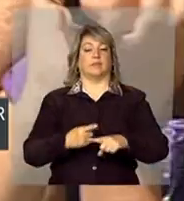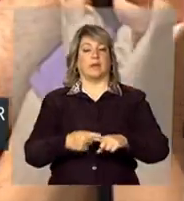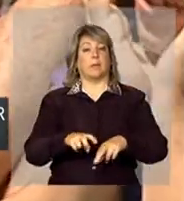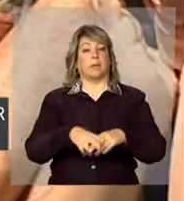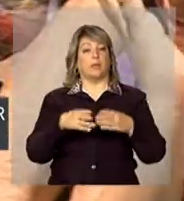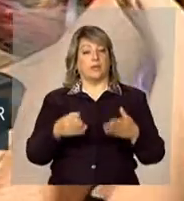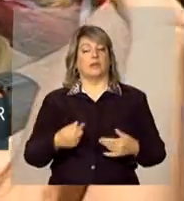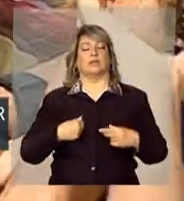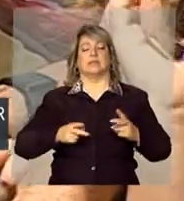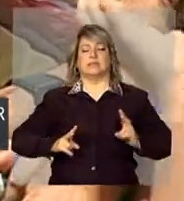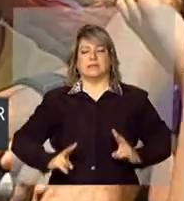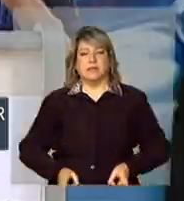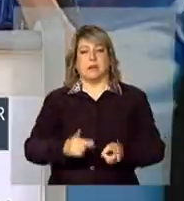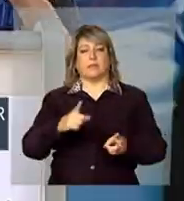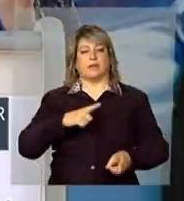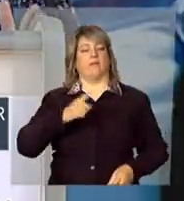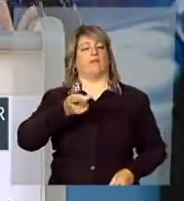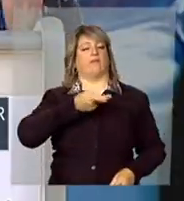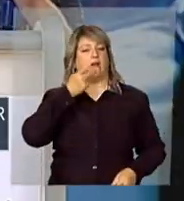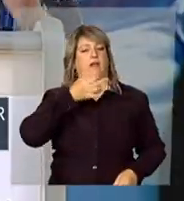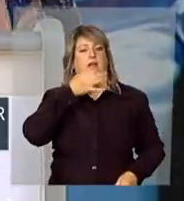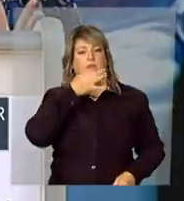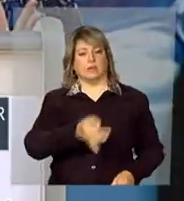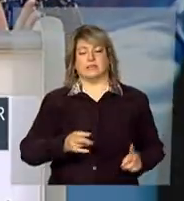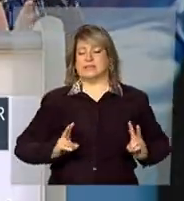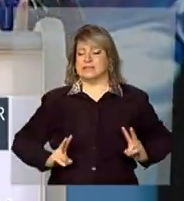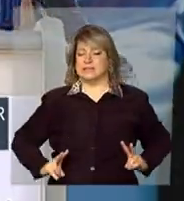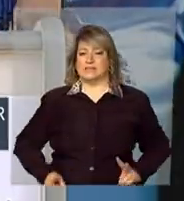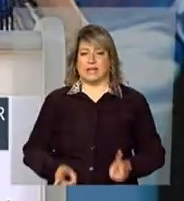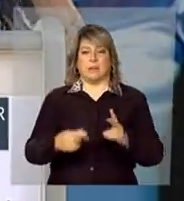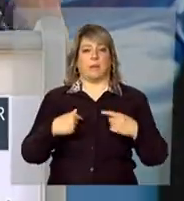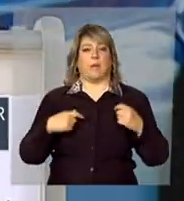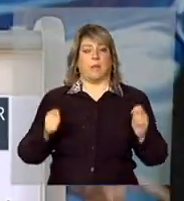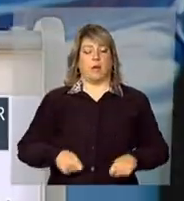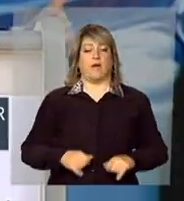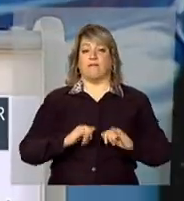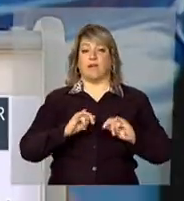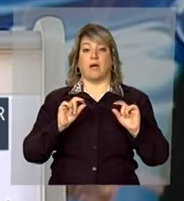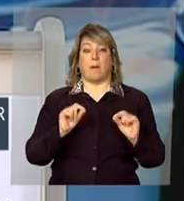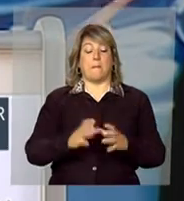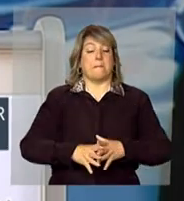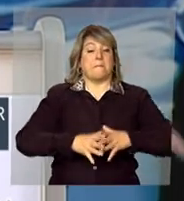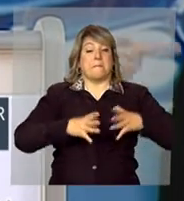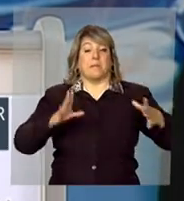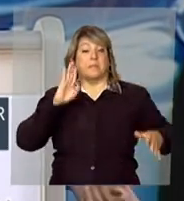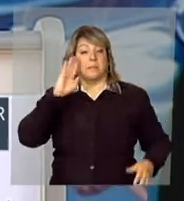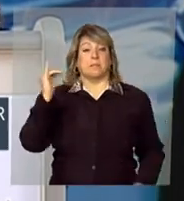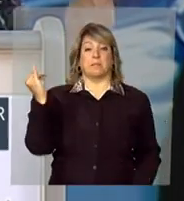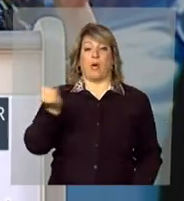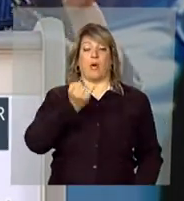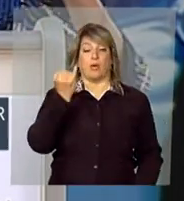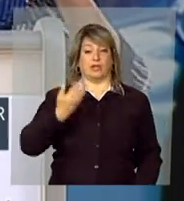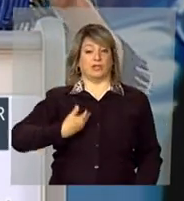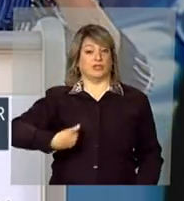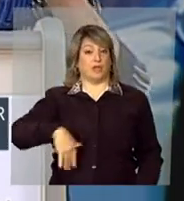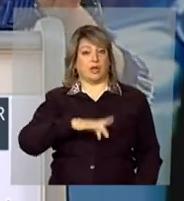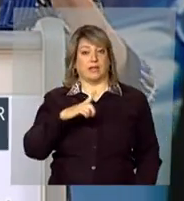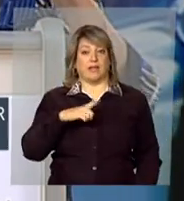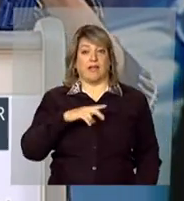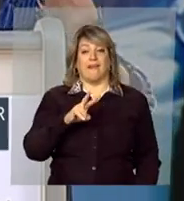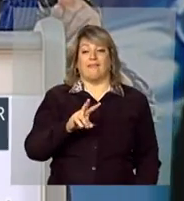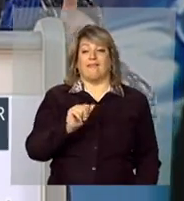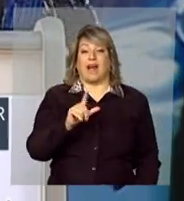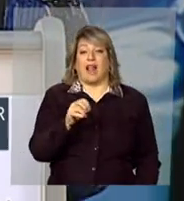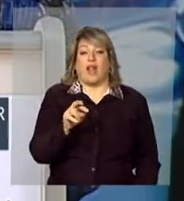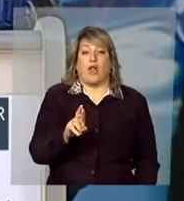em todas as vezes que eu posso, que a maior riqueza que nós temos, a maior riqueza do